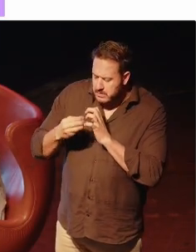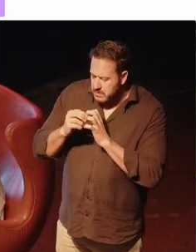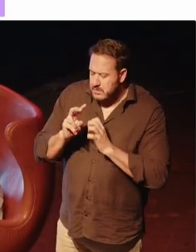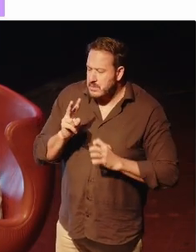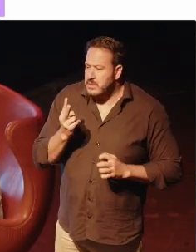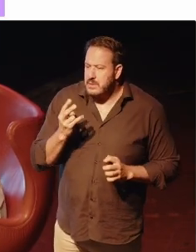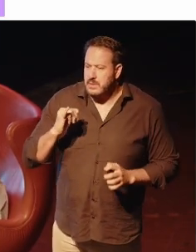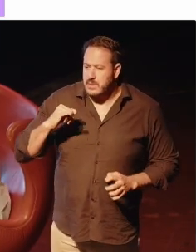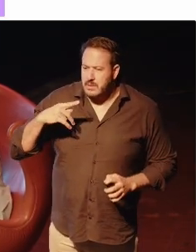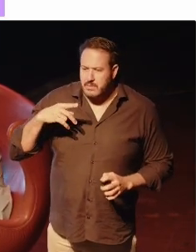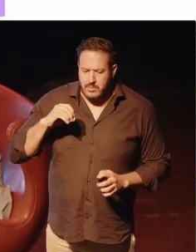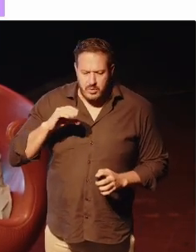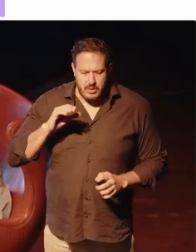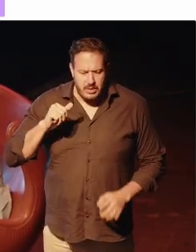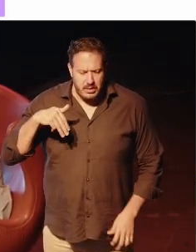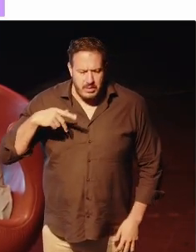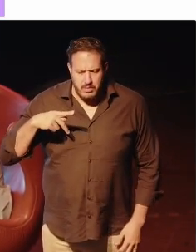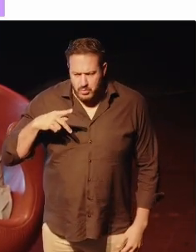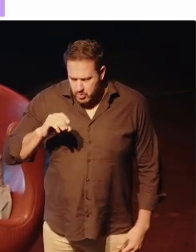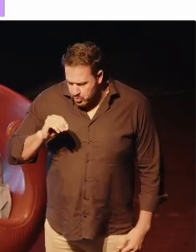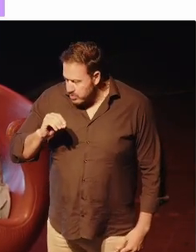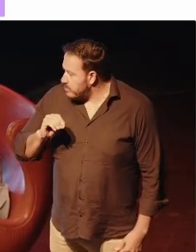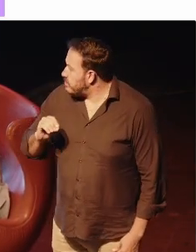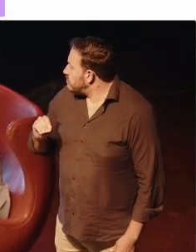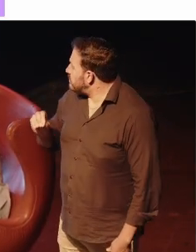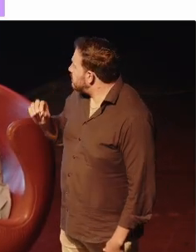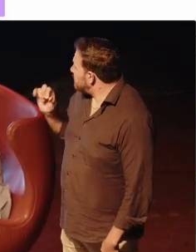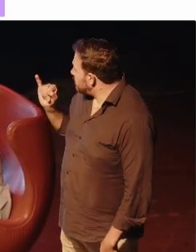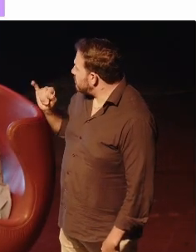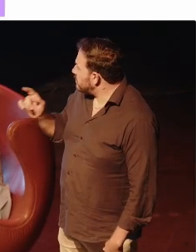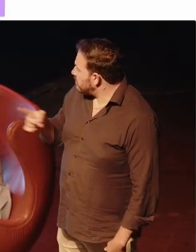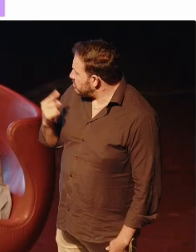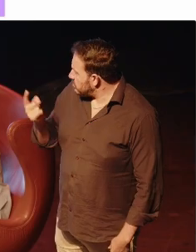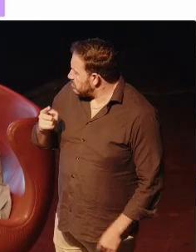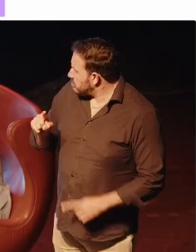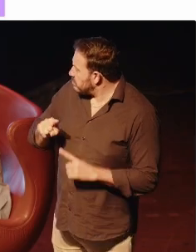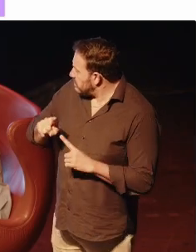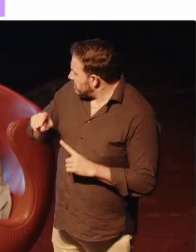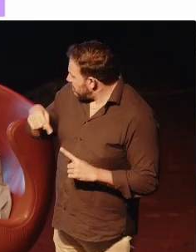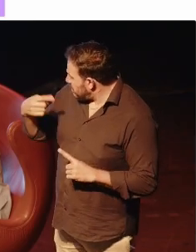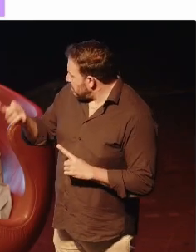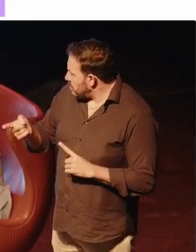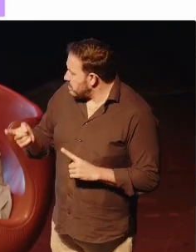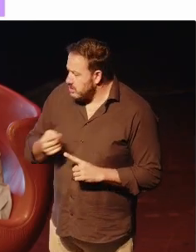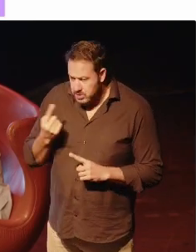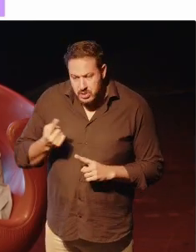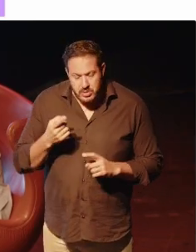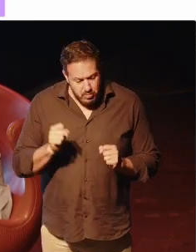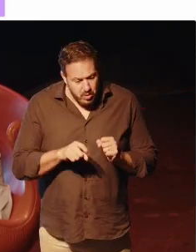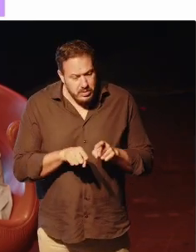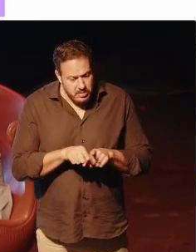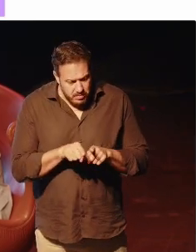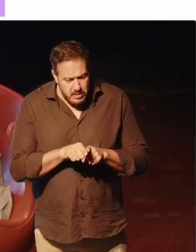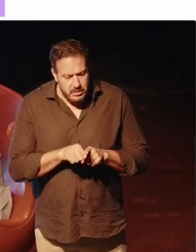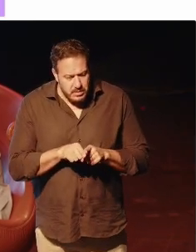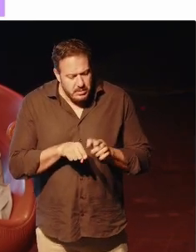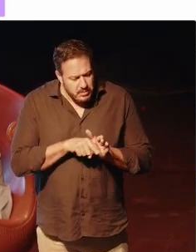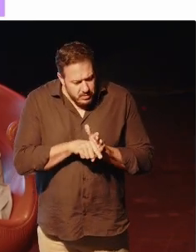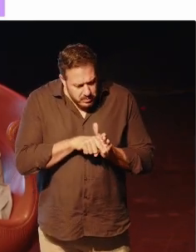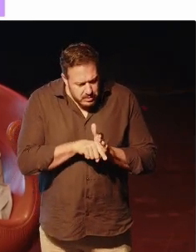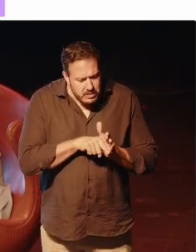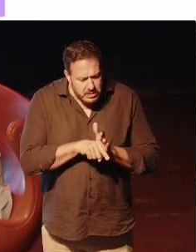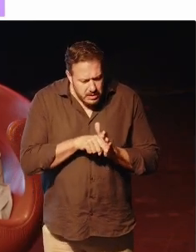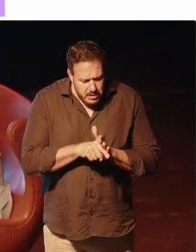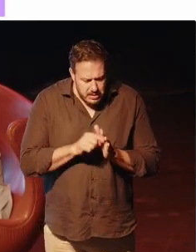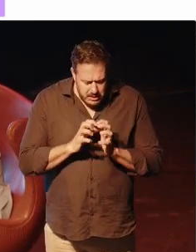hipocampo, né? Além disso, se a gente quiser ir além, a gente pode fazer um exame de